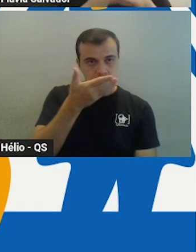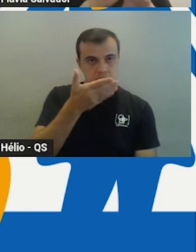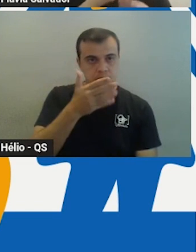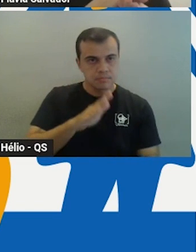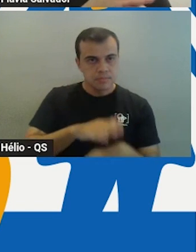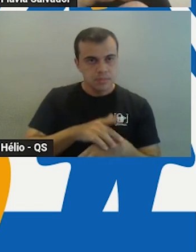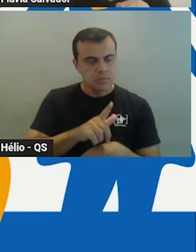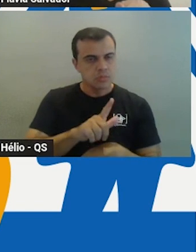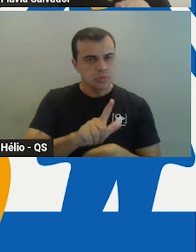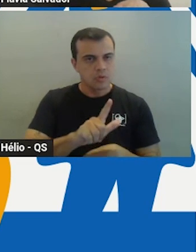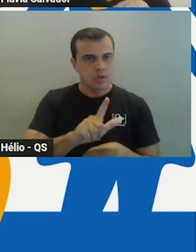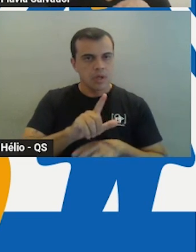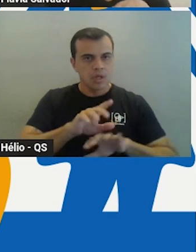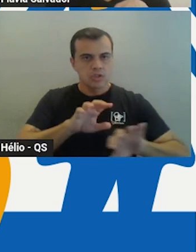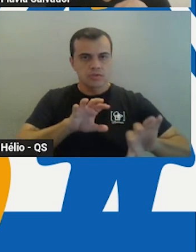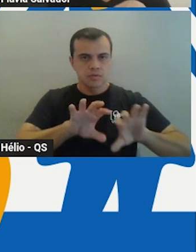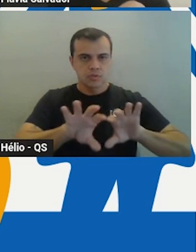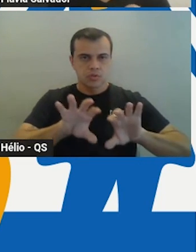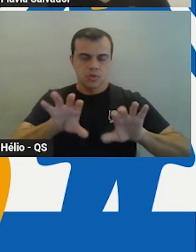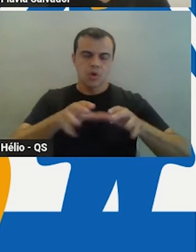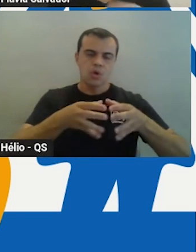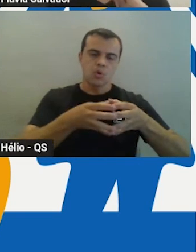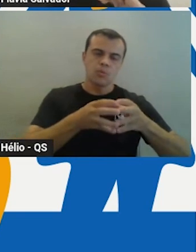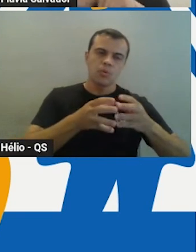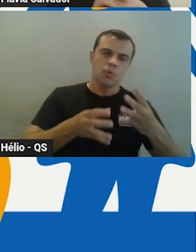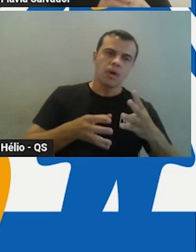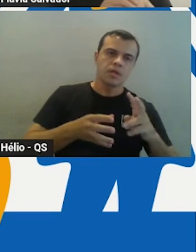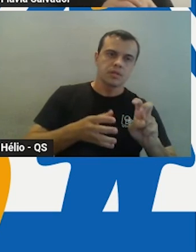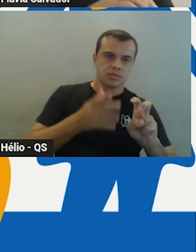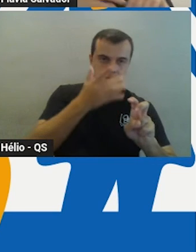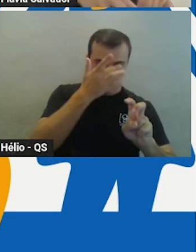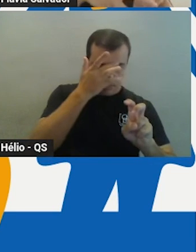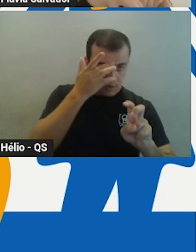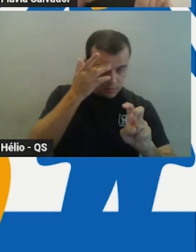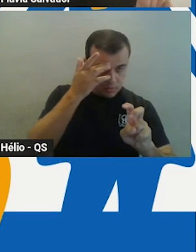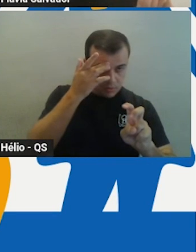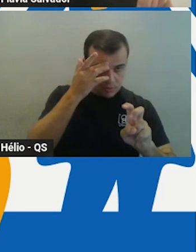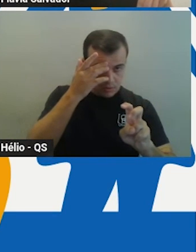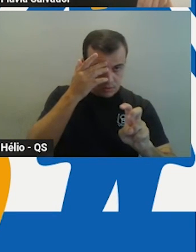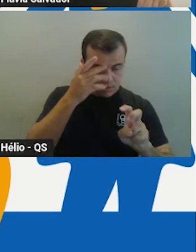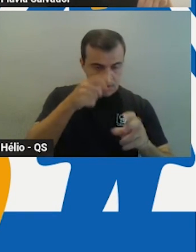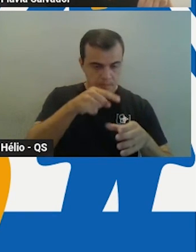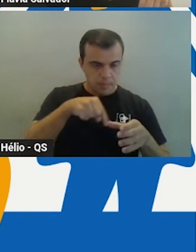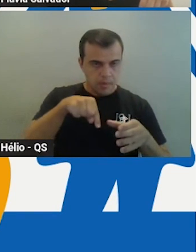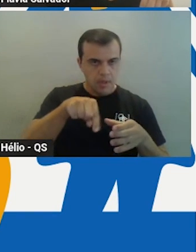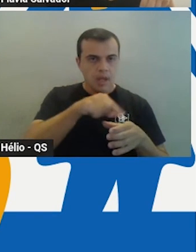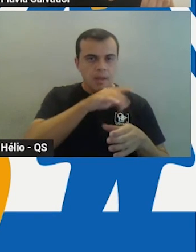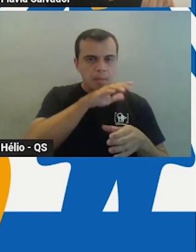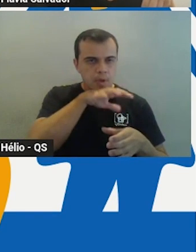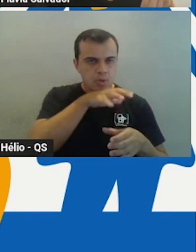vez aquilo, né? Dividir em grupos de 4 ou 5 participantes, colocar